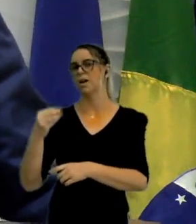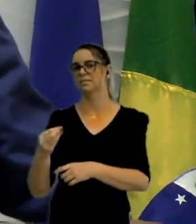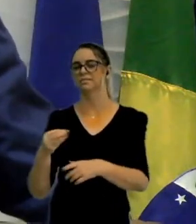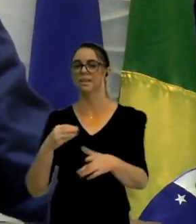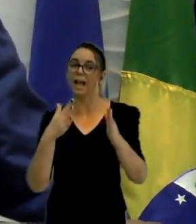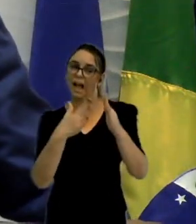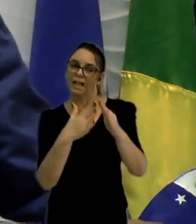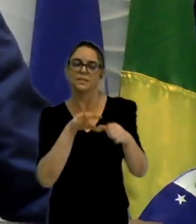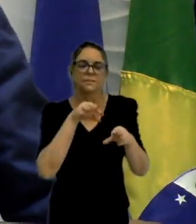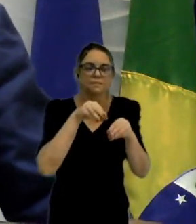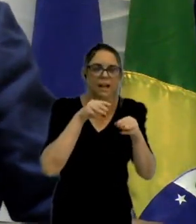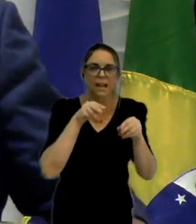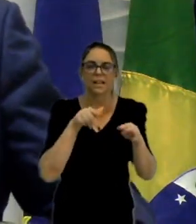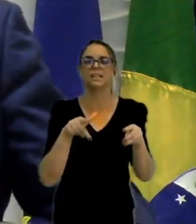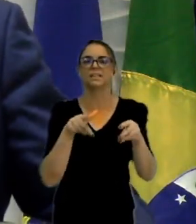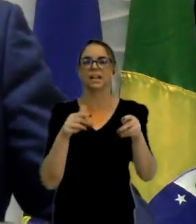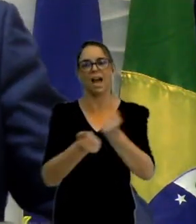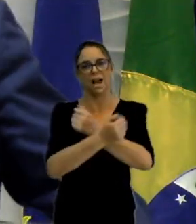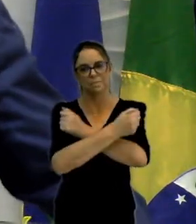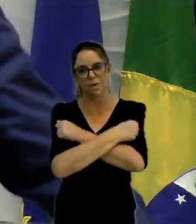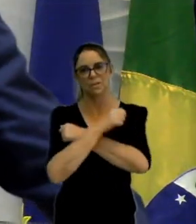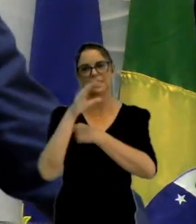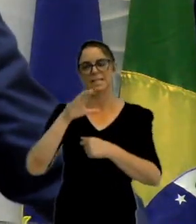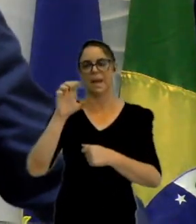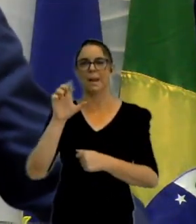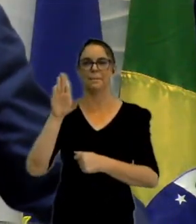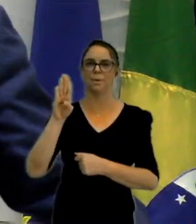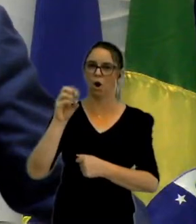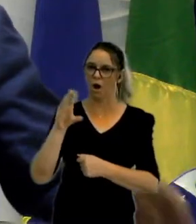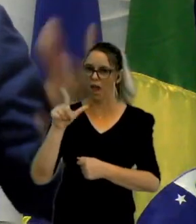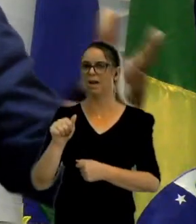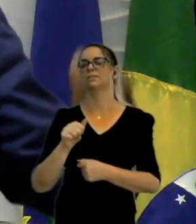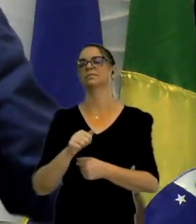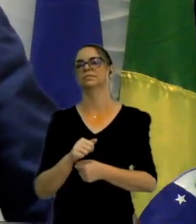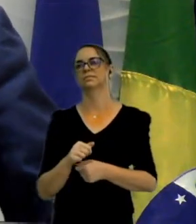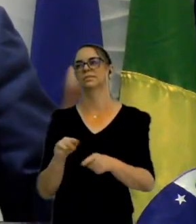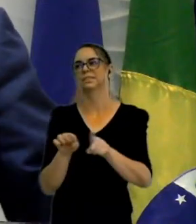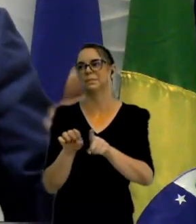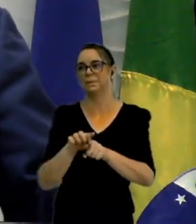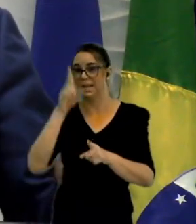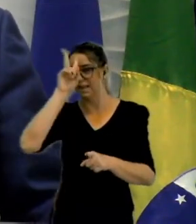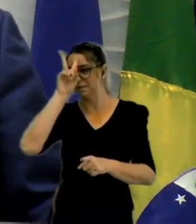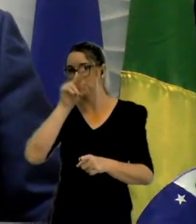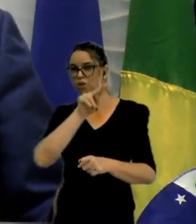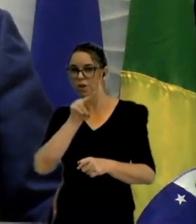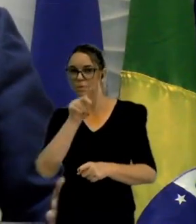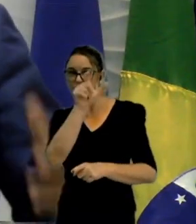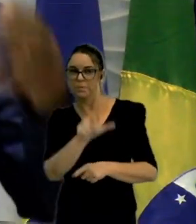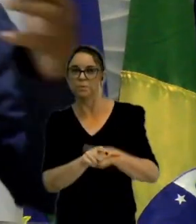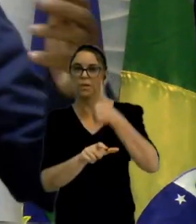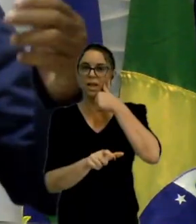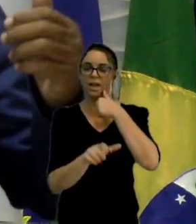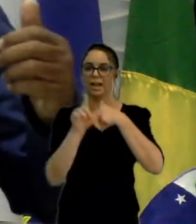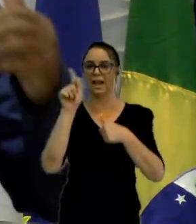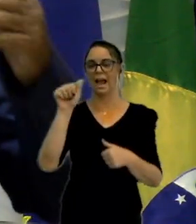Farinha. Um grande abraço para a Cibola. Quero também lembrar, em nome da minha amiga galega,